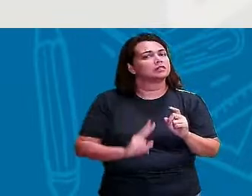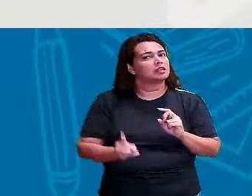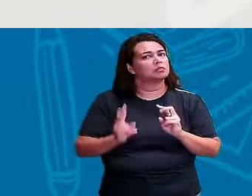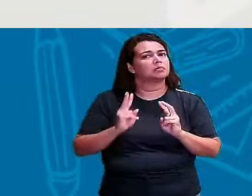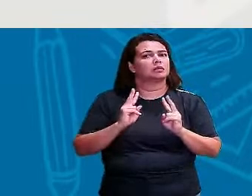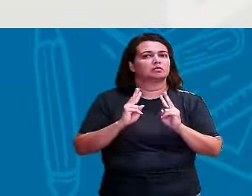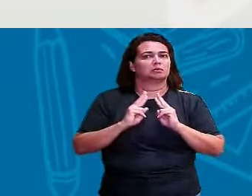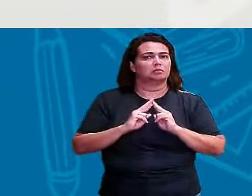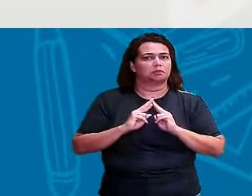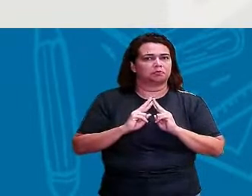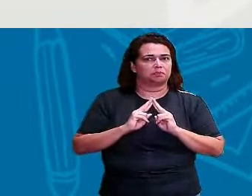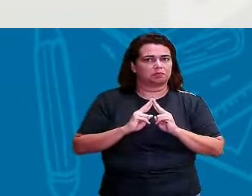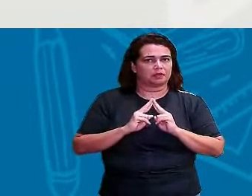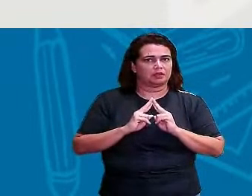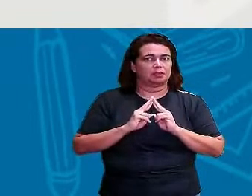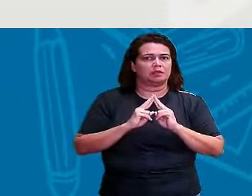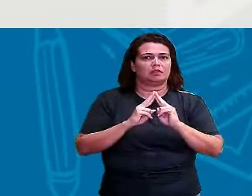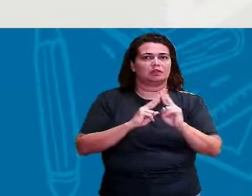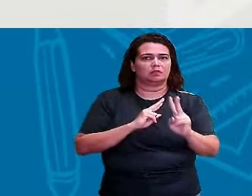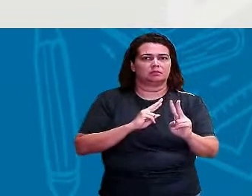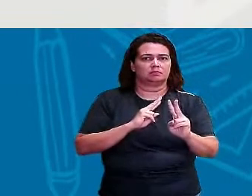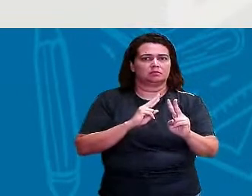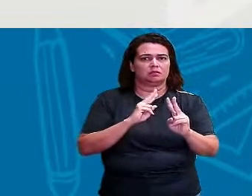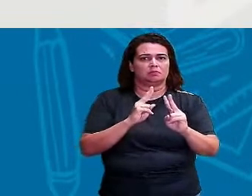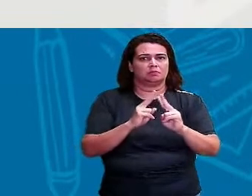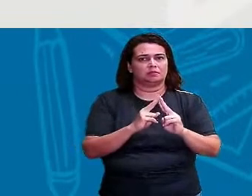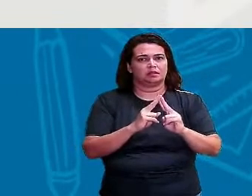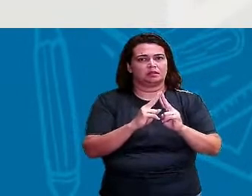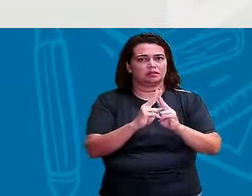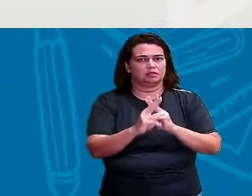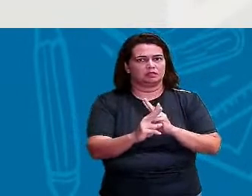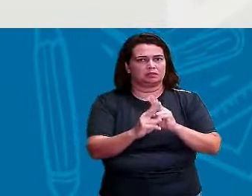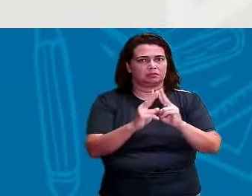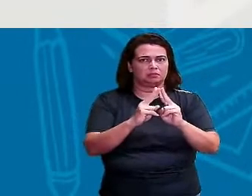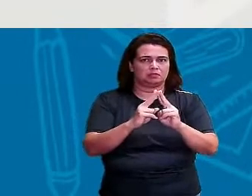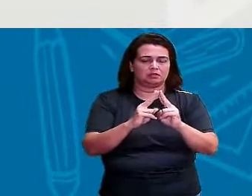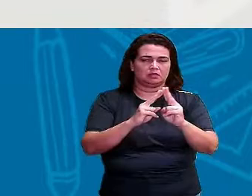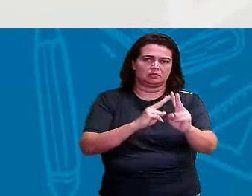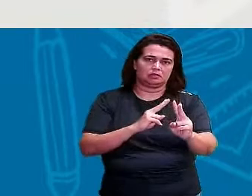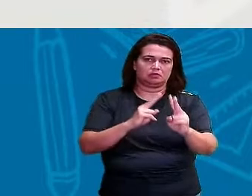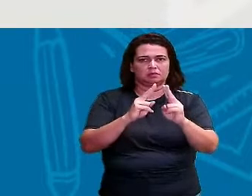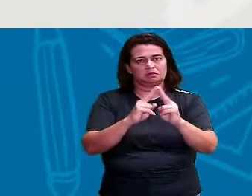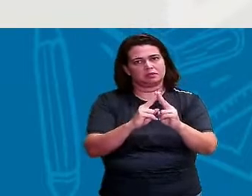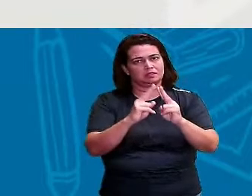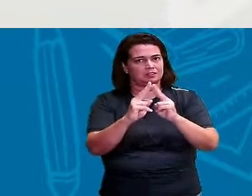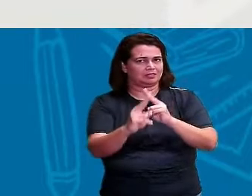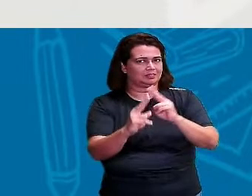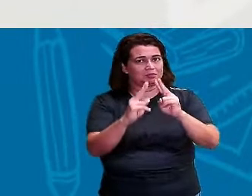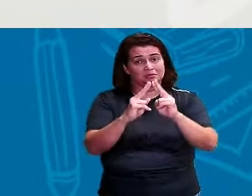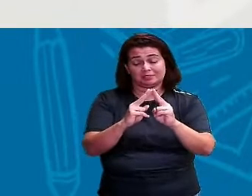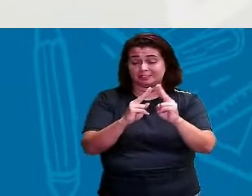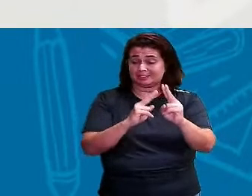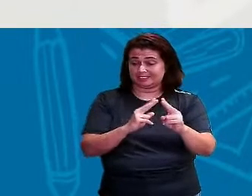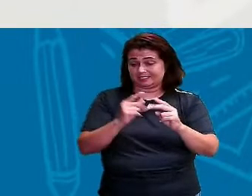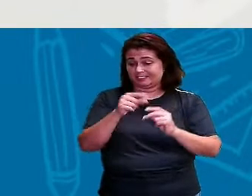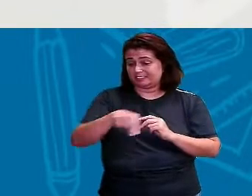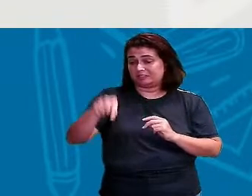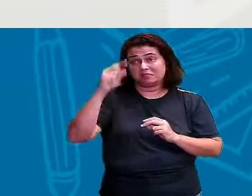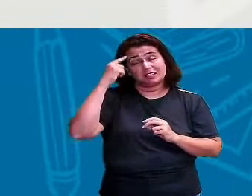Um número par, um número ímpar. Um número par e um número ímpar. E aí fica até mais fácil para a gente aprender. Tá